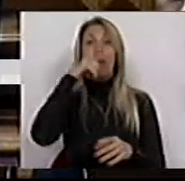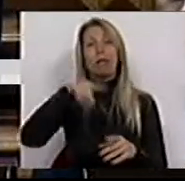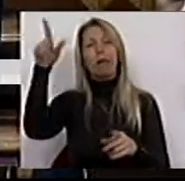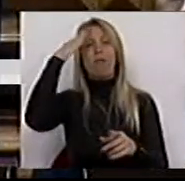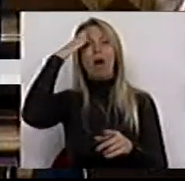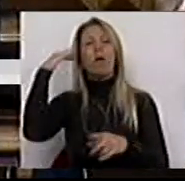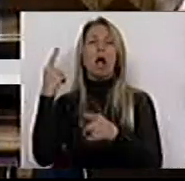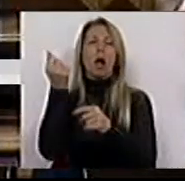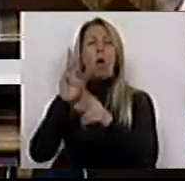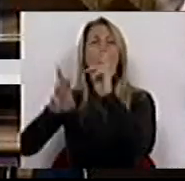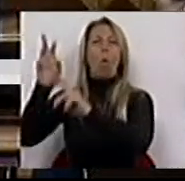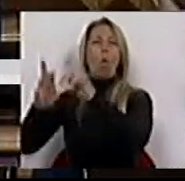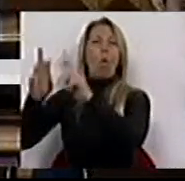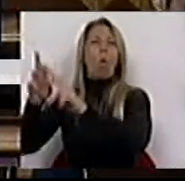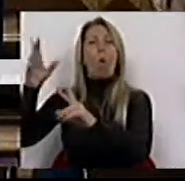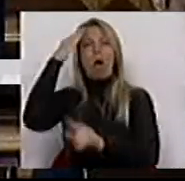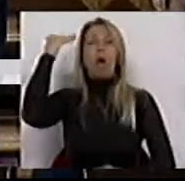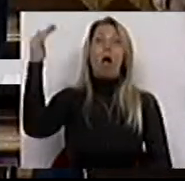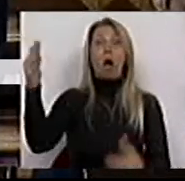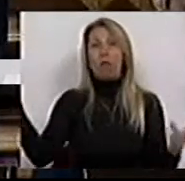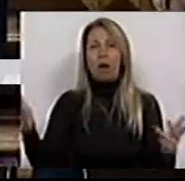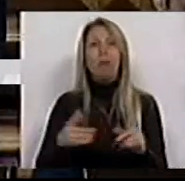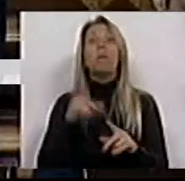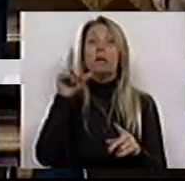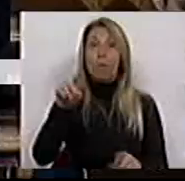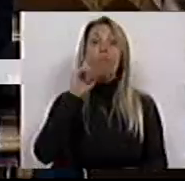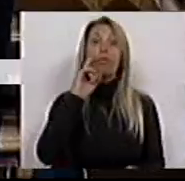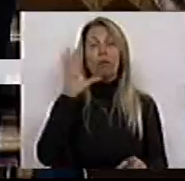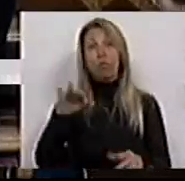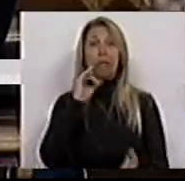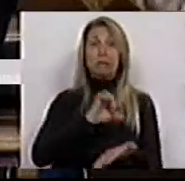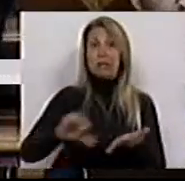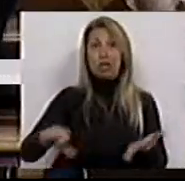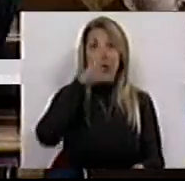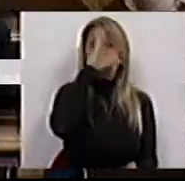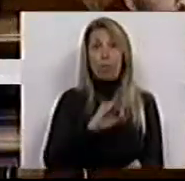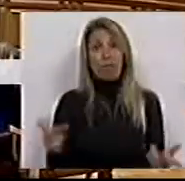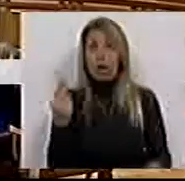especulativos, mas é também protegê-los da desistência deste Governo e desta União Europeia.